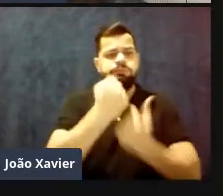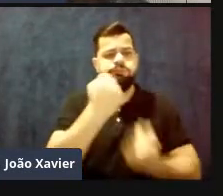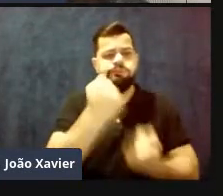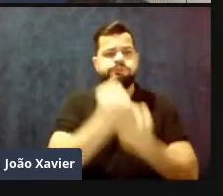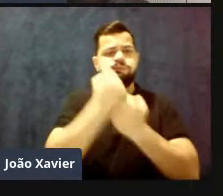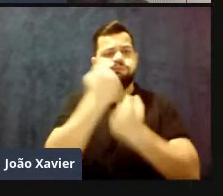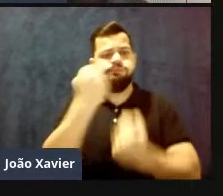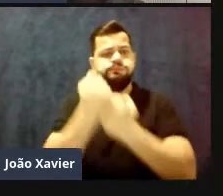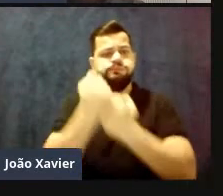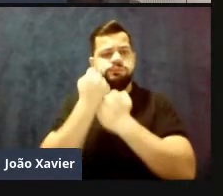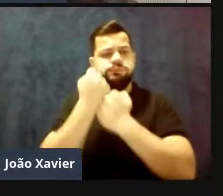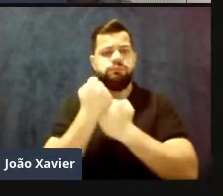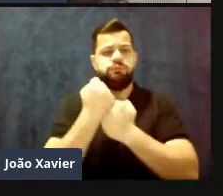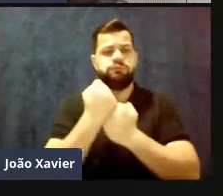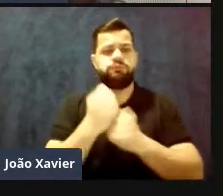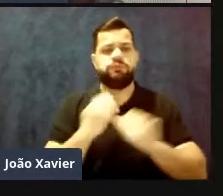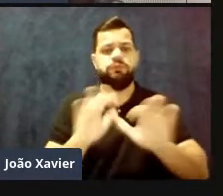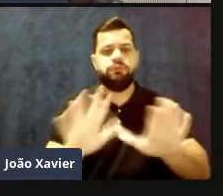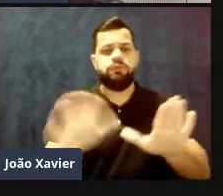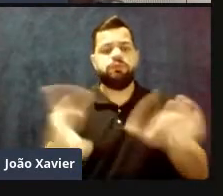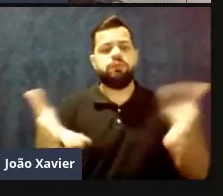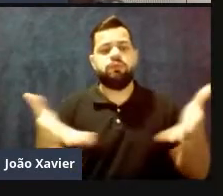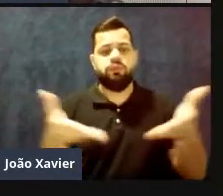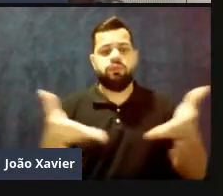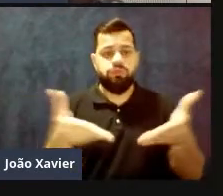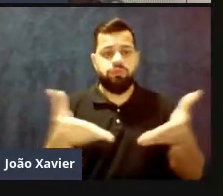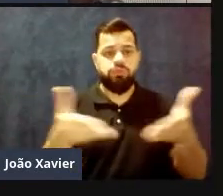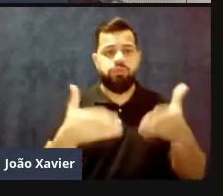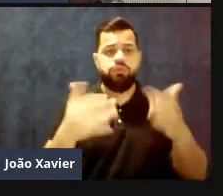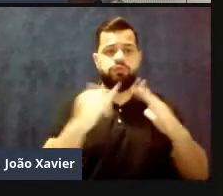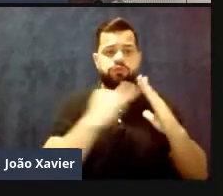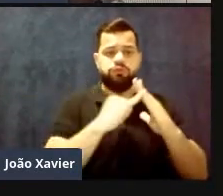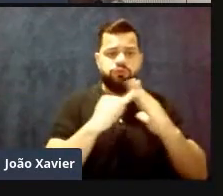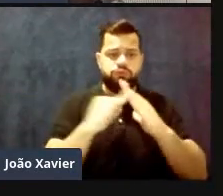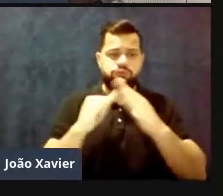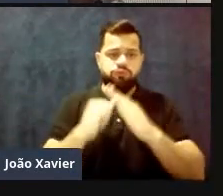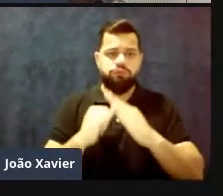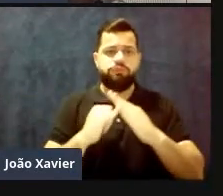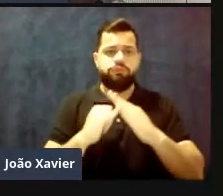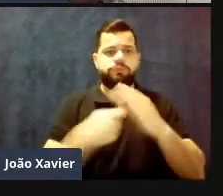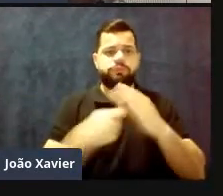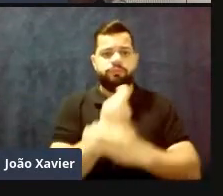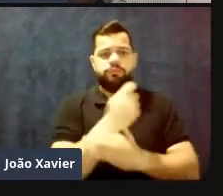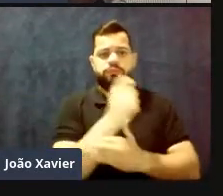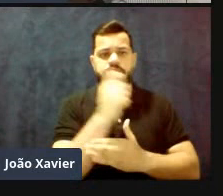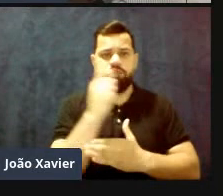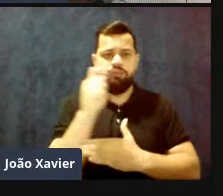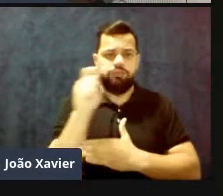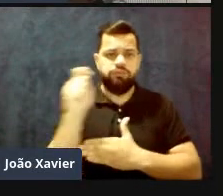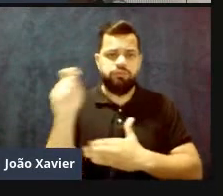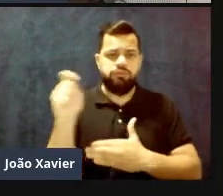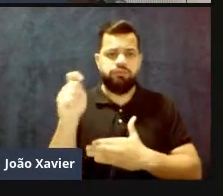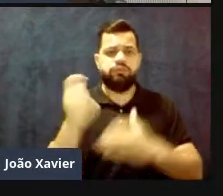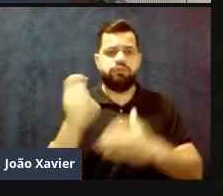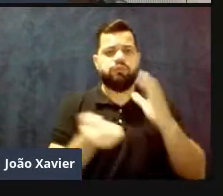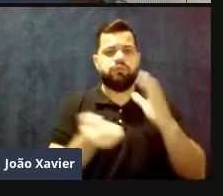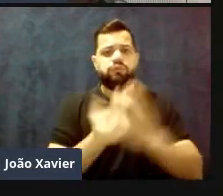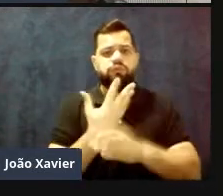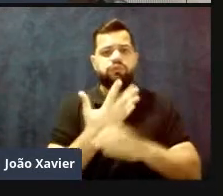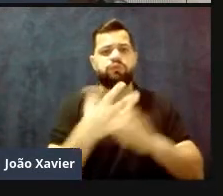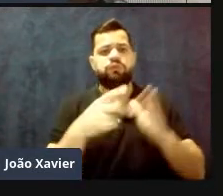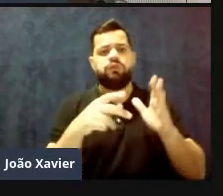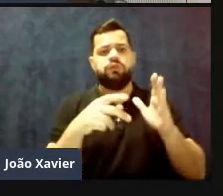são liberados ainda hoje pelas instituições, principalmente pela Associação de Medicina Intensiva Brasileira, foi criados